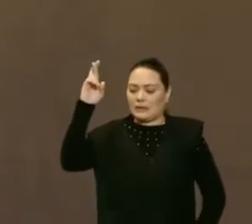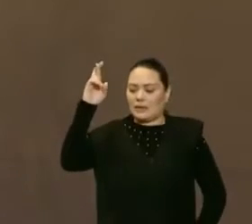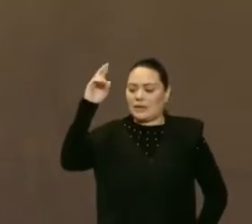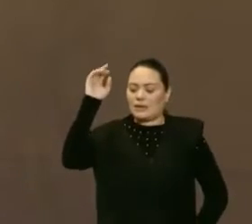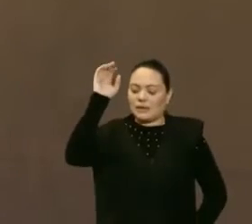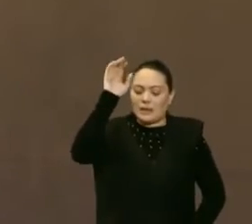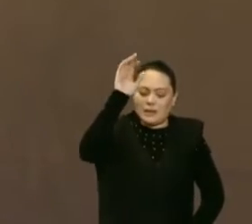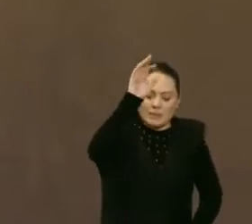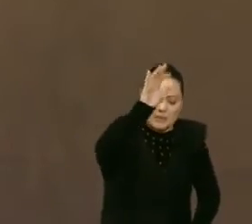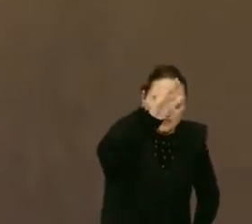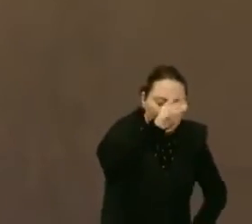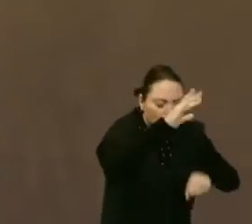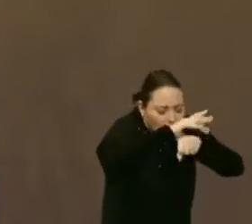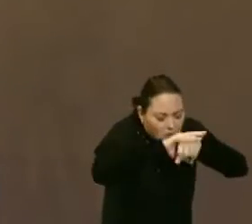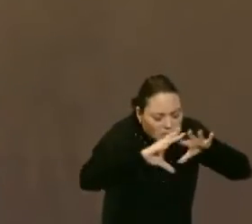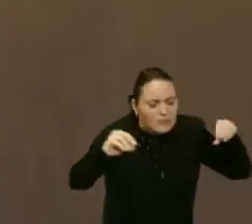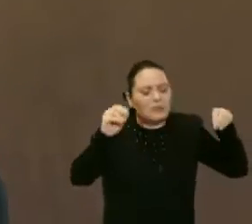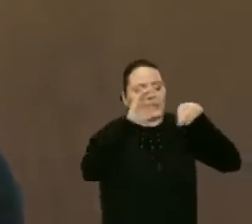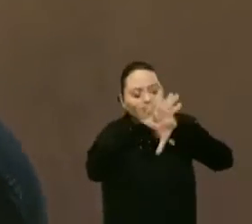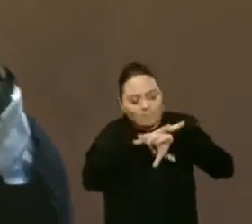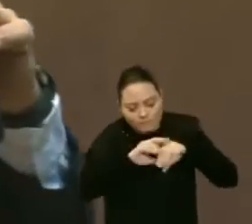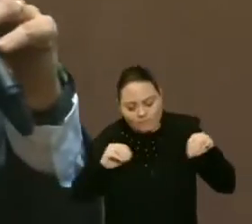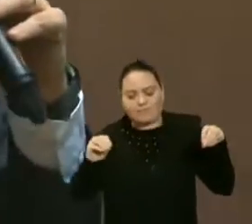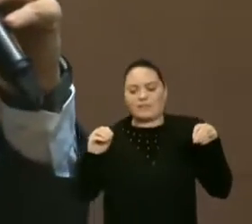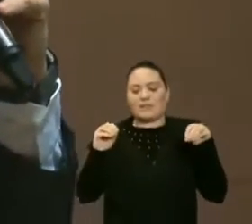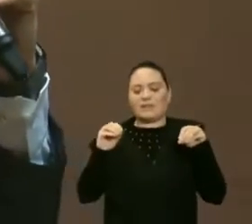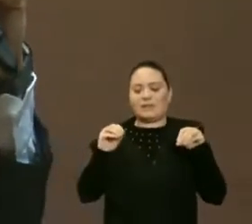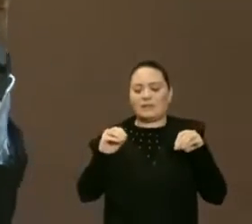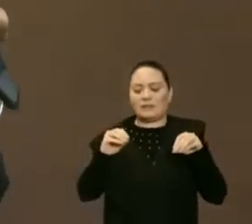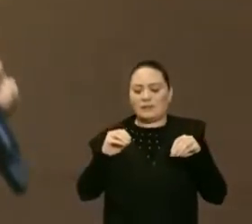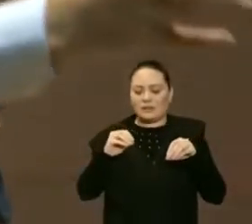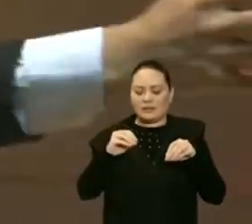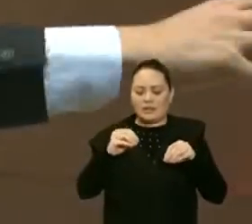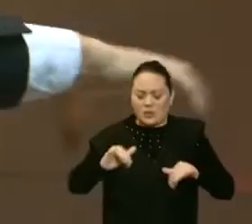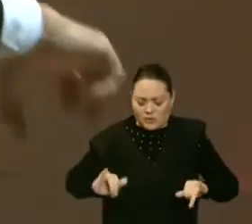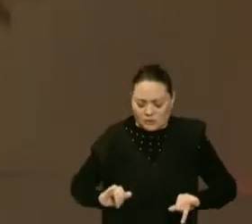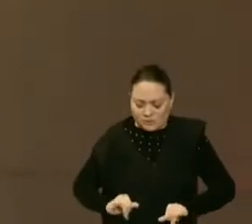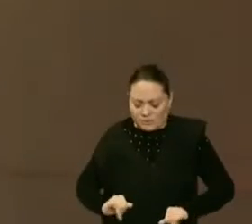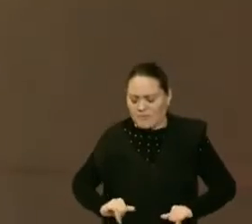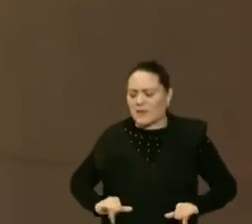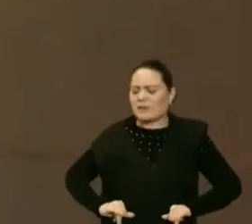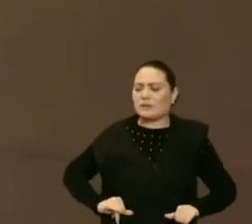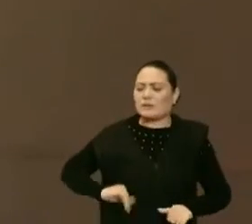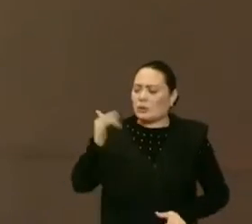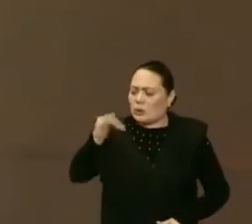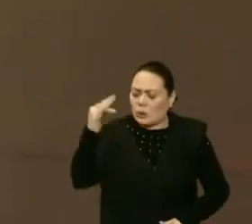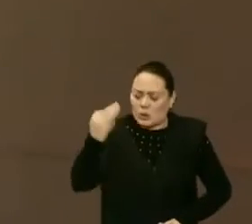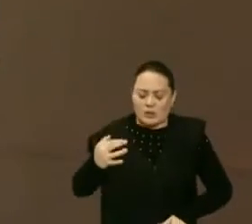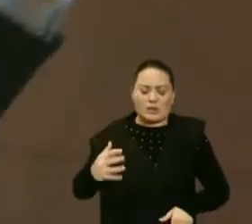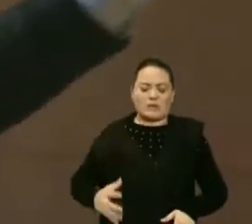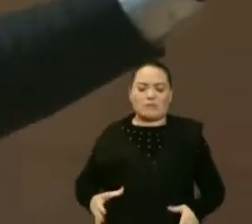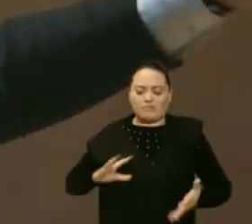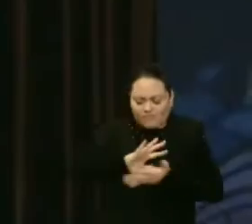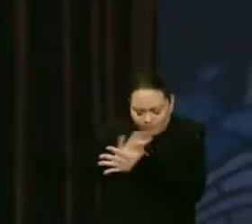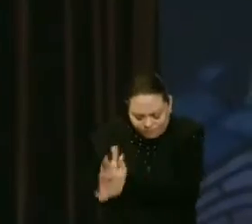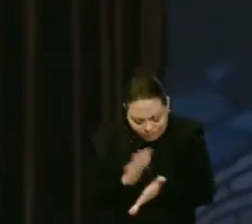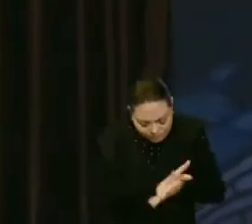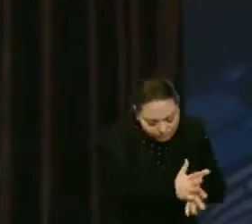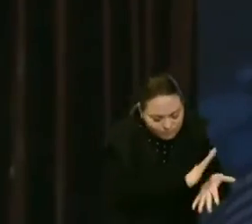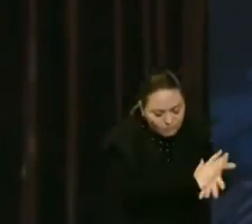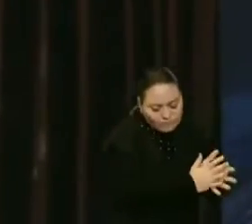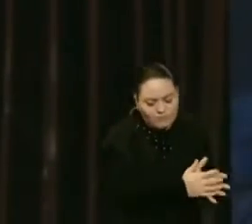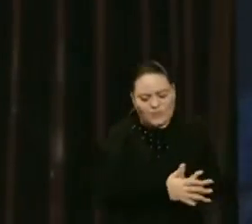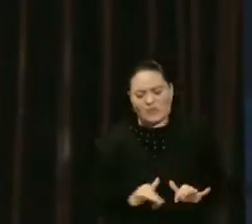cura. Leva embora as nossas dores, leva embora, Deus, leva embora, tira com a mão o